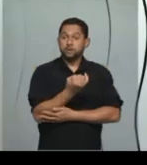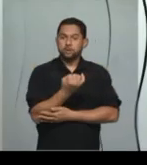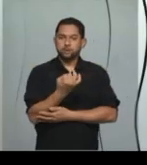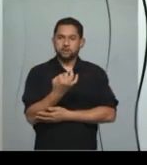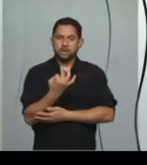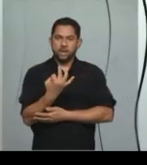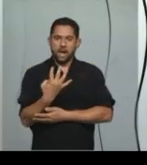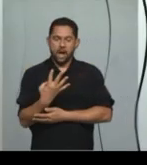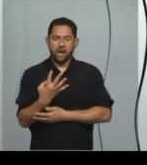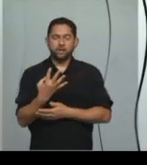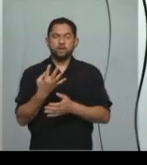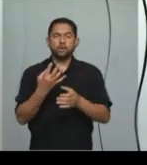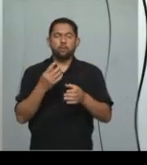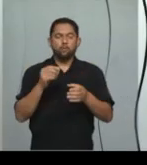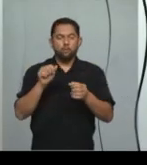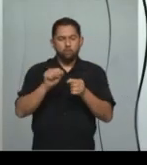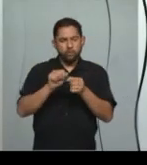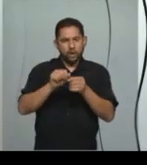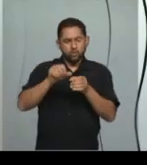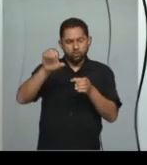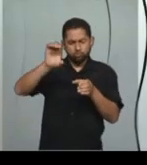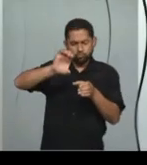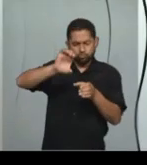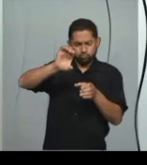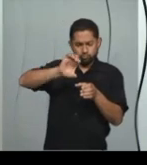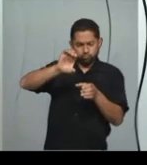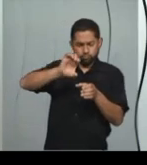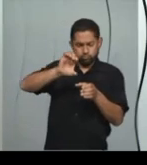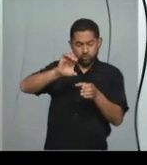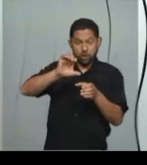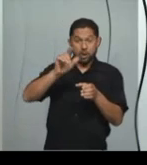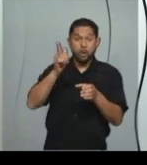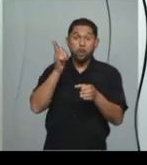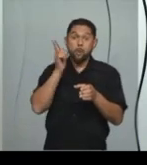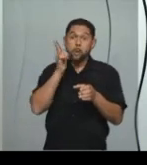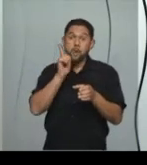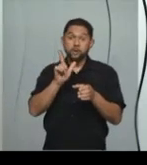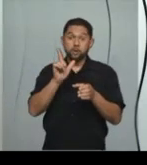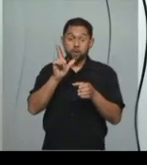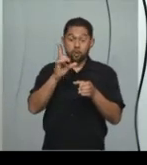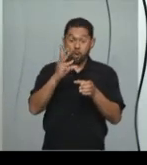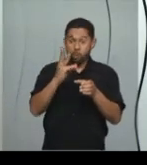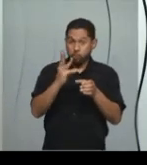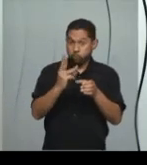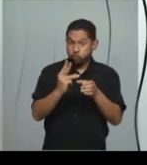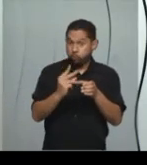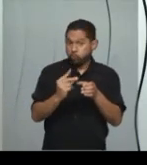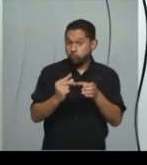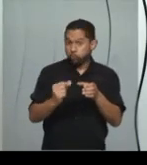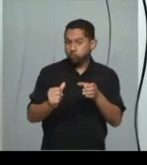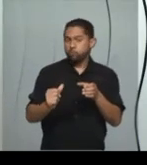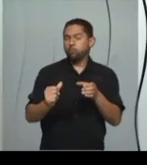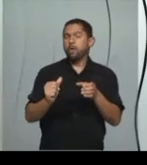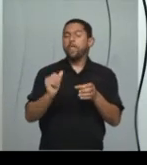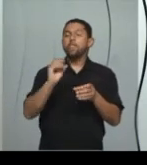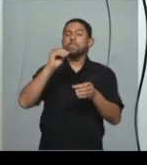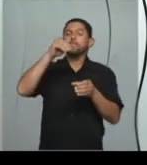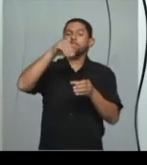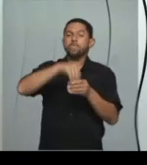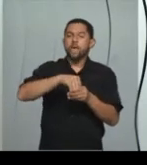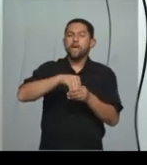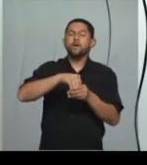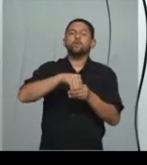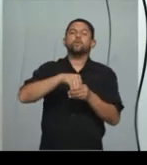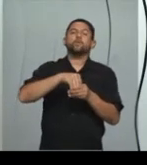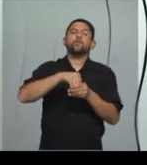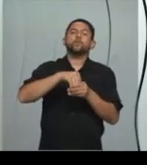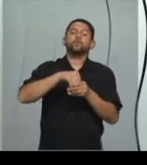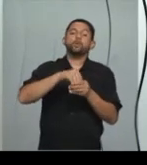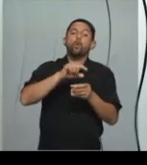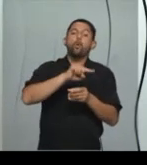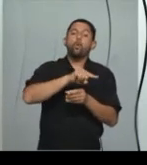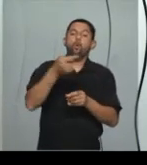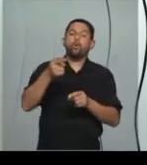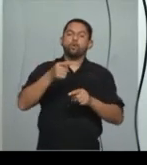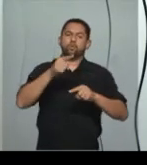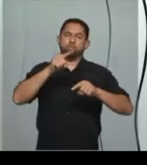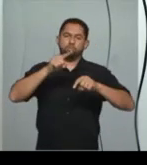desse soluto que pode ser dissolvido numa quantidade de